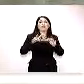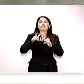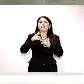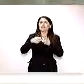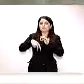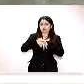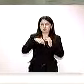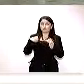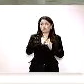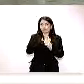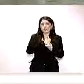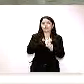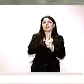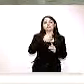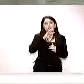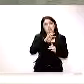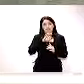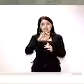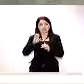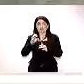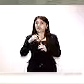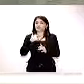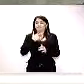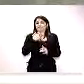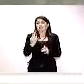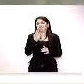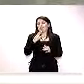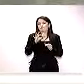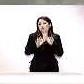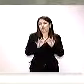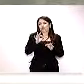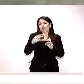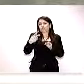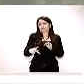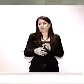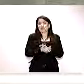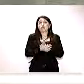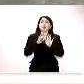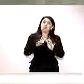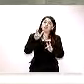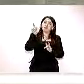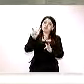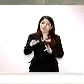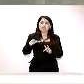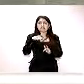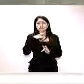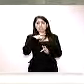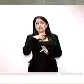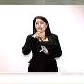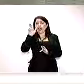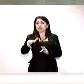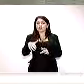desse tribunal para julgar a matéria por outro lado observo que tem razão recorrente quanto